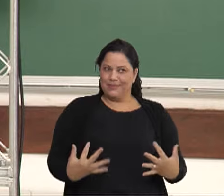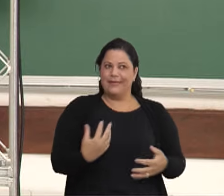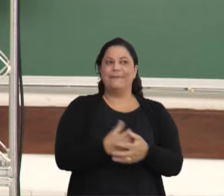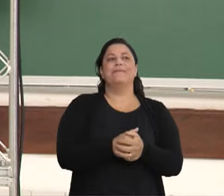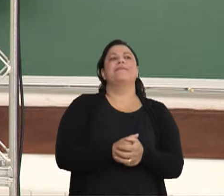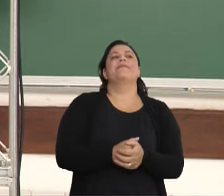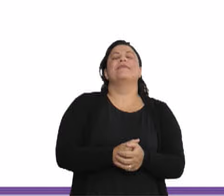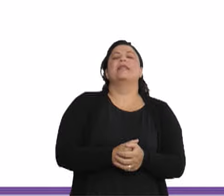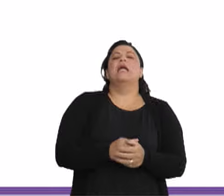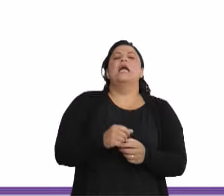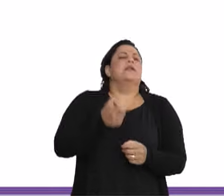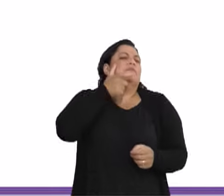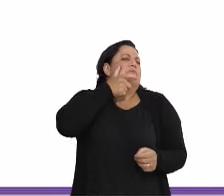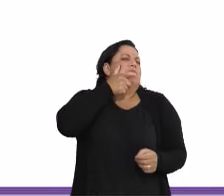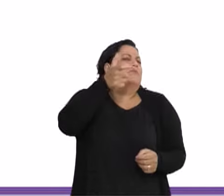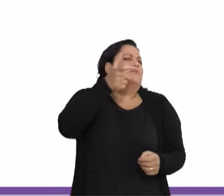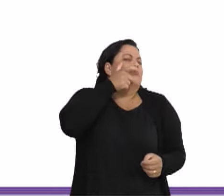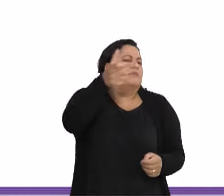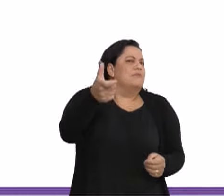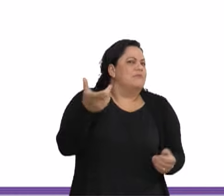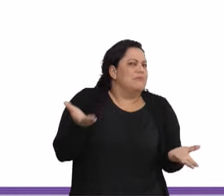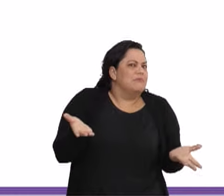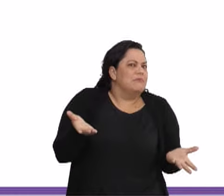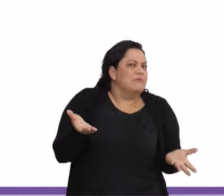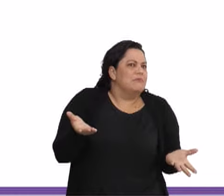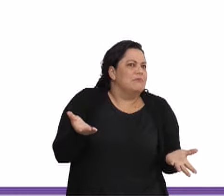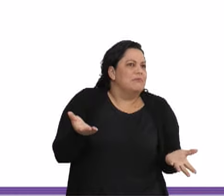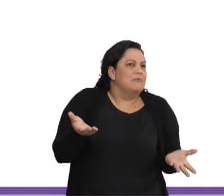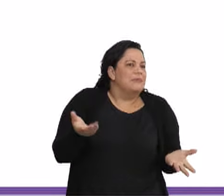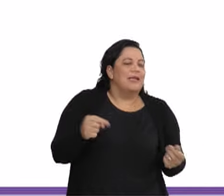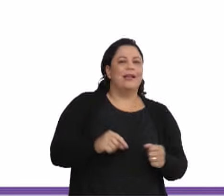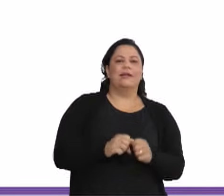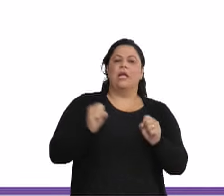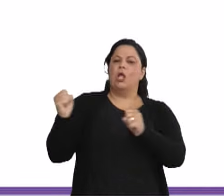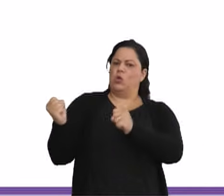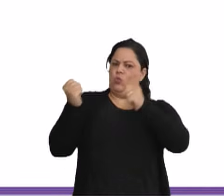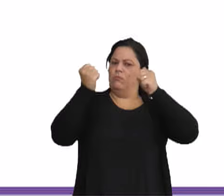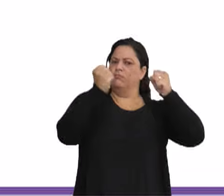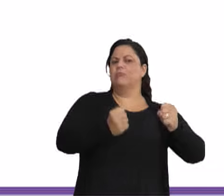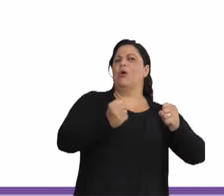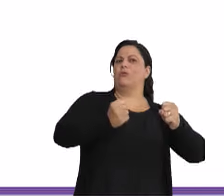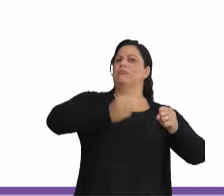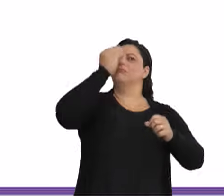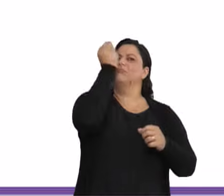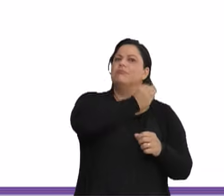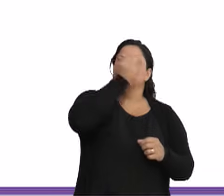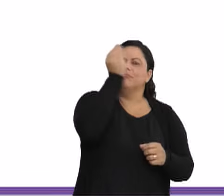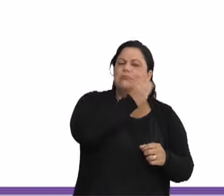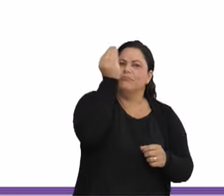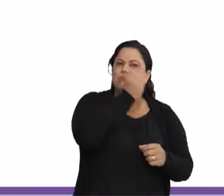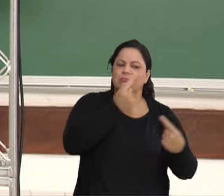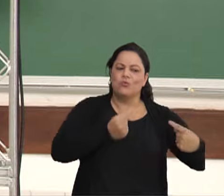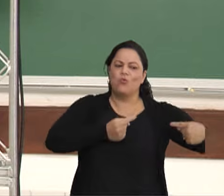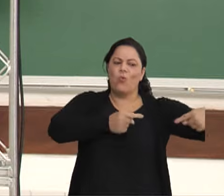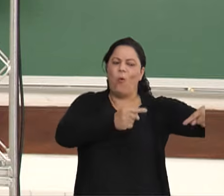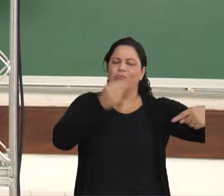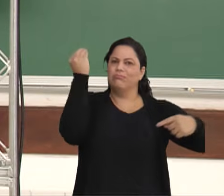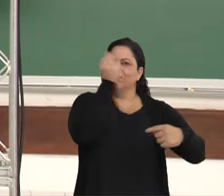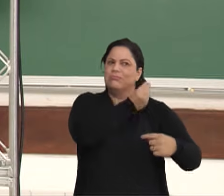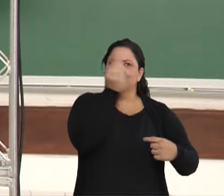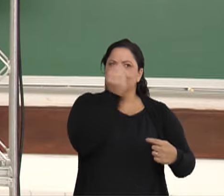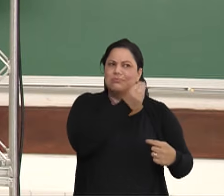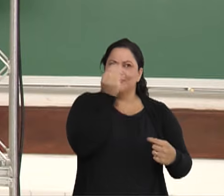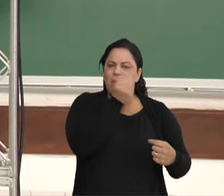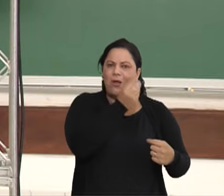bem clara. A intenção era enfraquecer o poder das oligarquias. Olha o objetivo do tenentismo aqui de